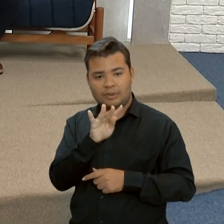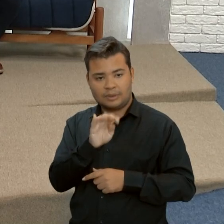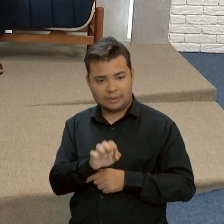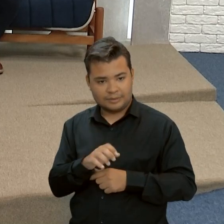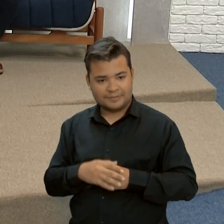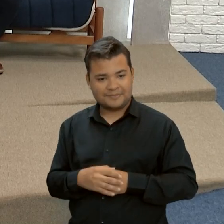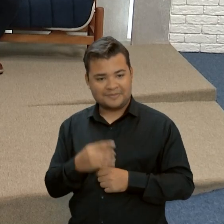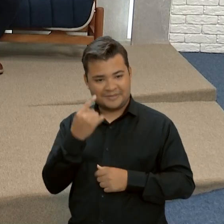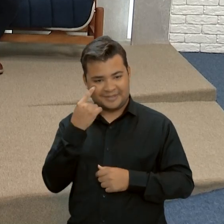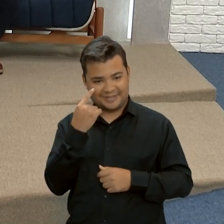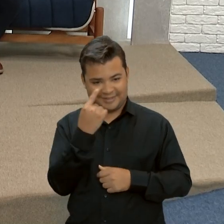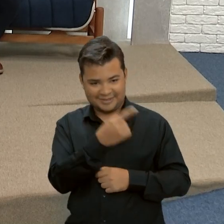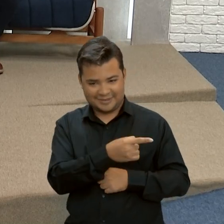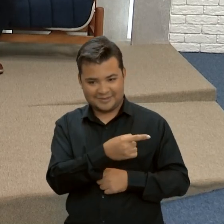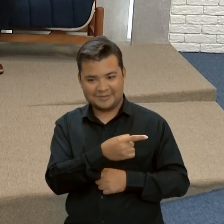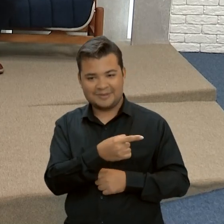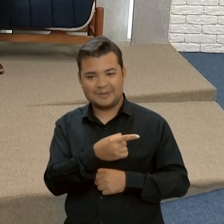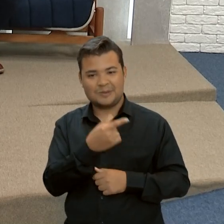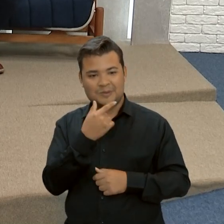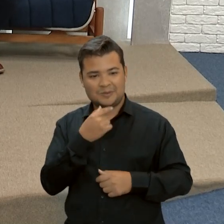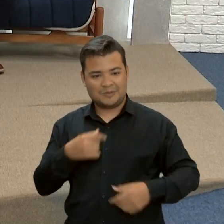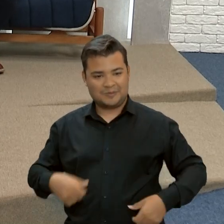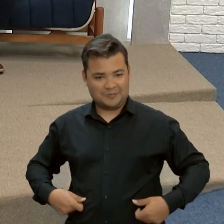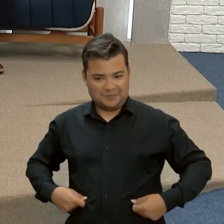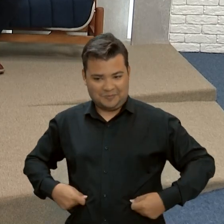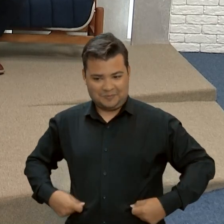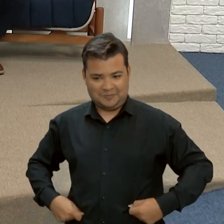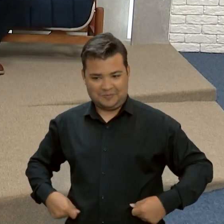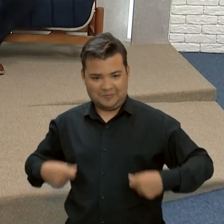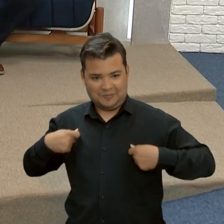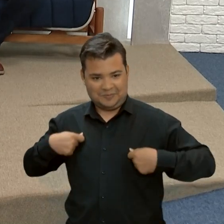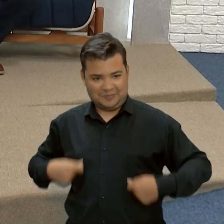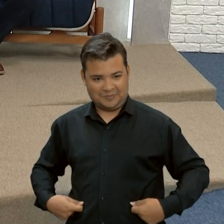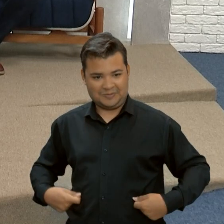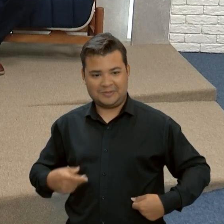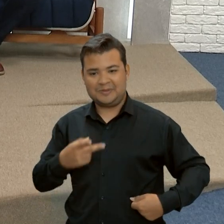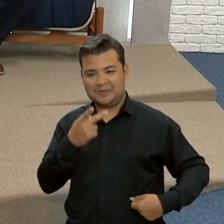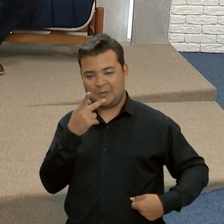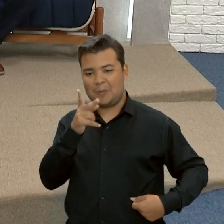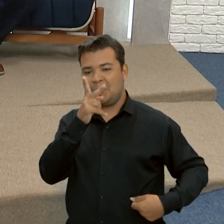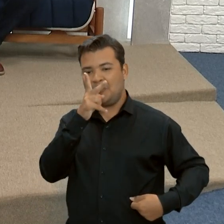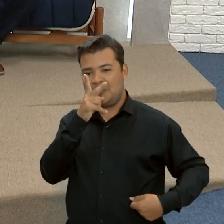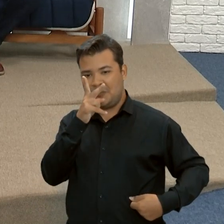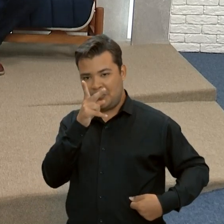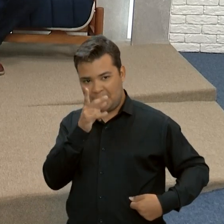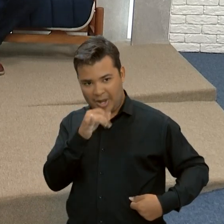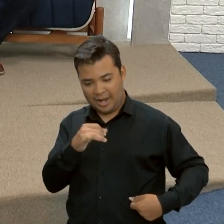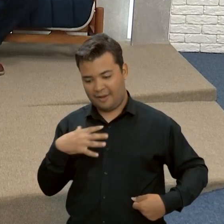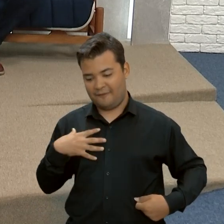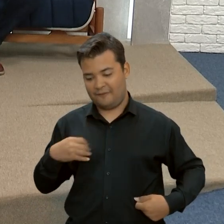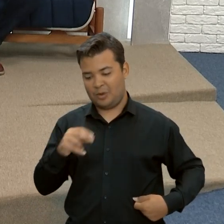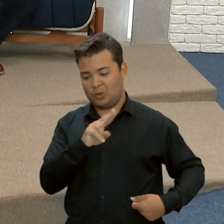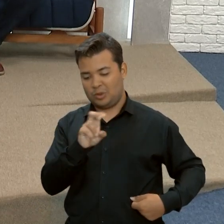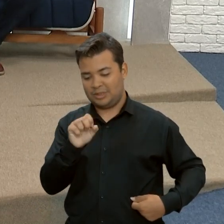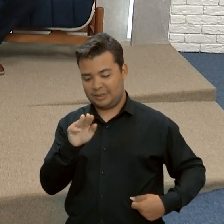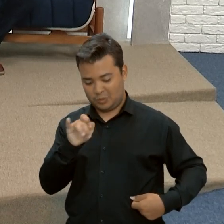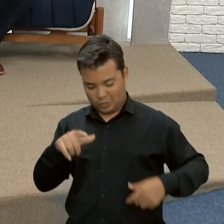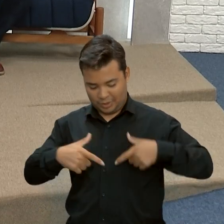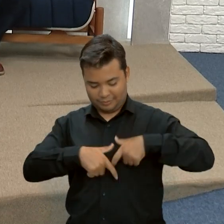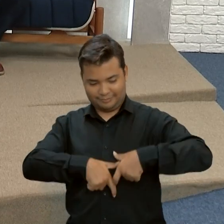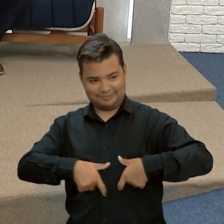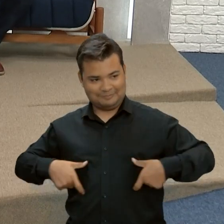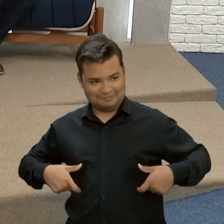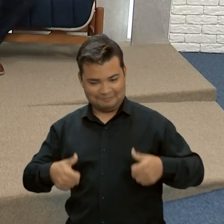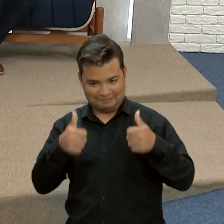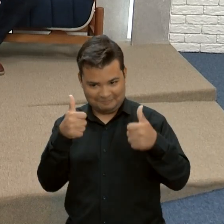aí a camiseta dele, que está realmente mostrando o pai do Samuel. Parabéns, viu, por esse filhão. Obrigado aí pela